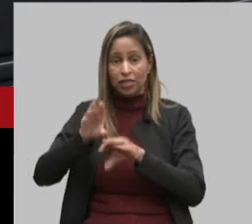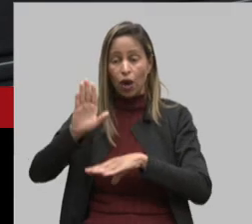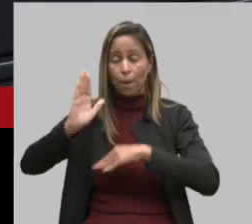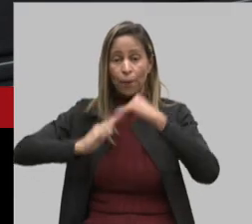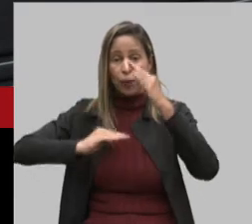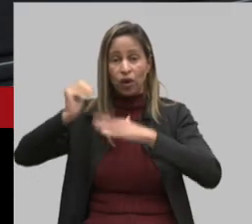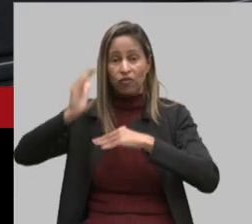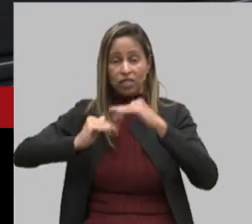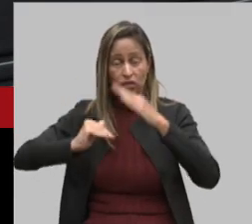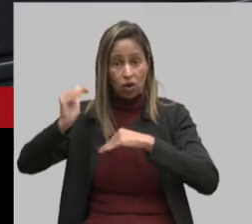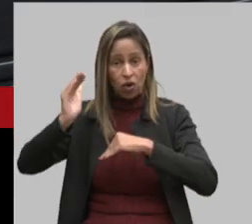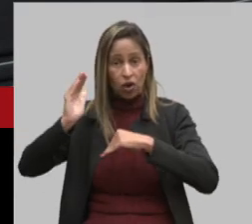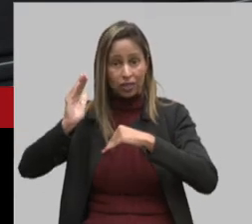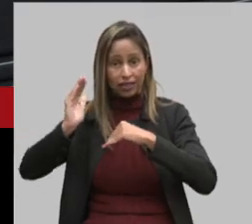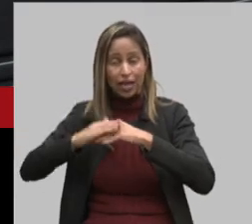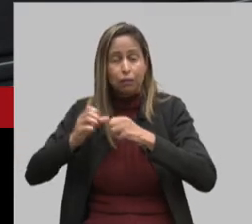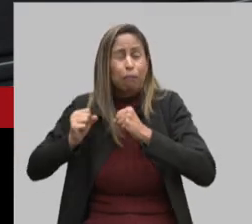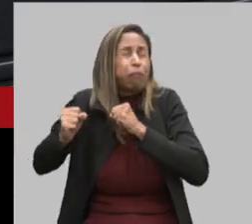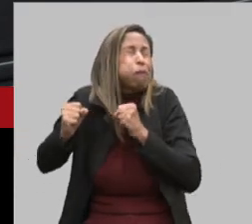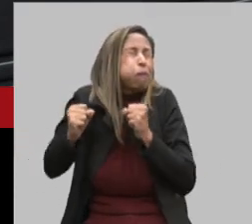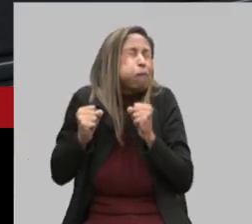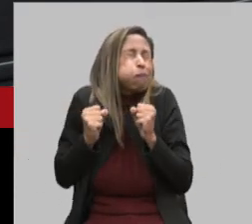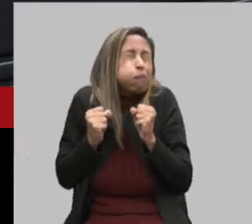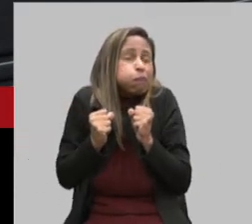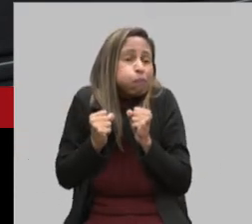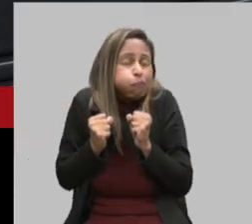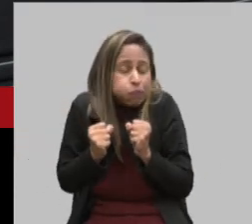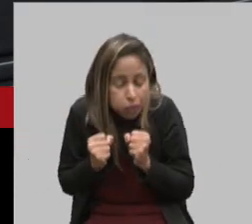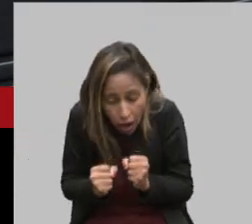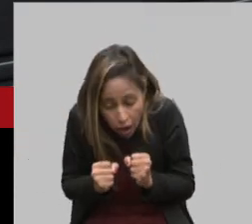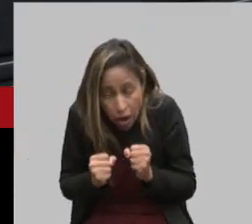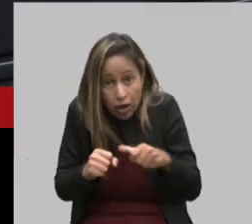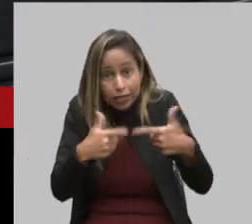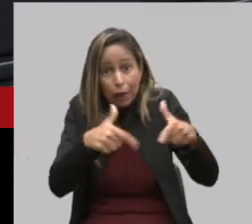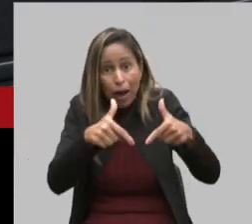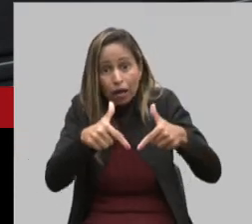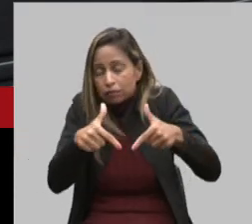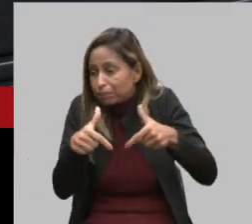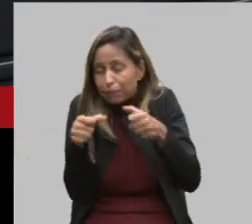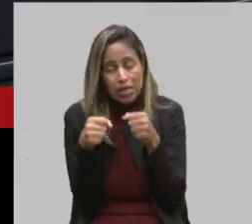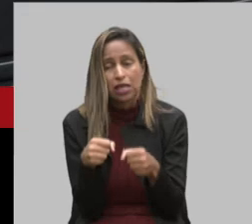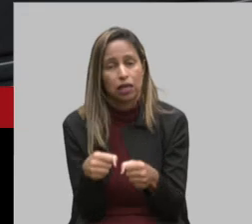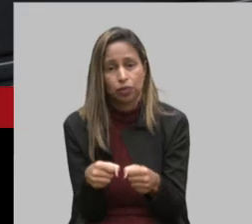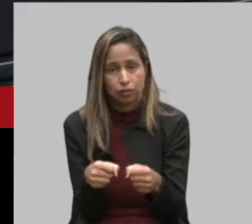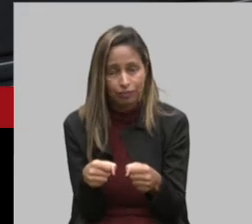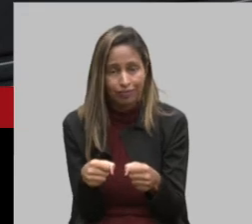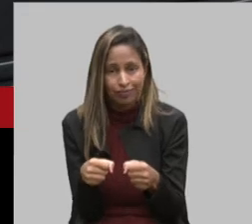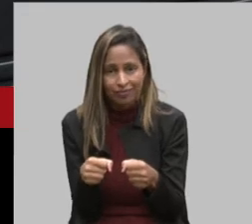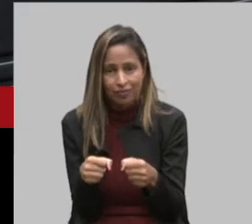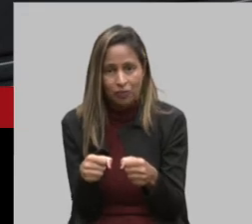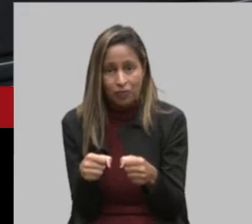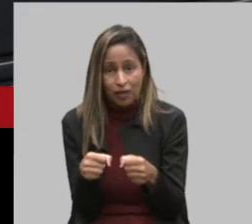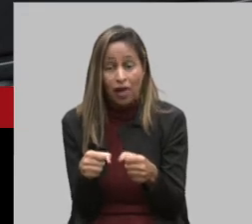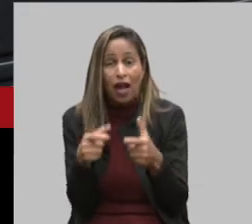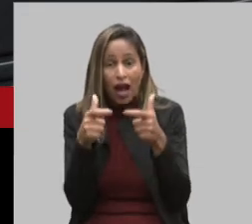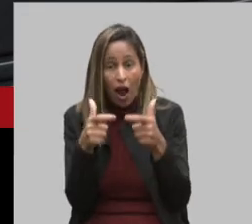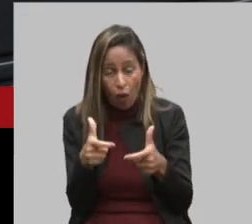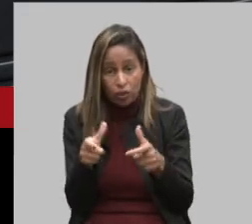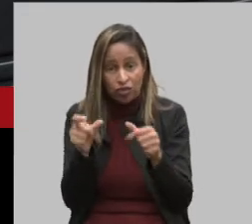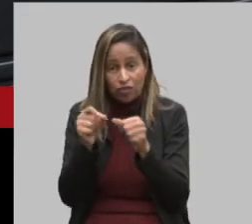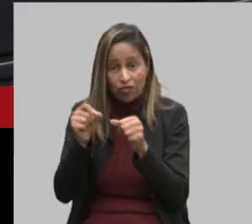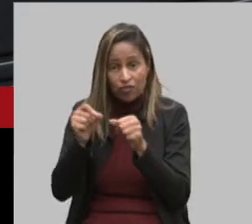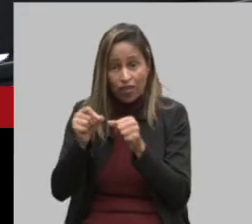extremamente sobrecarregados com cargas de trabalho exaustivas e aonde a aplicação desses